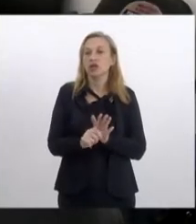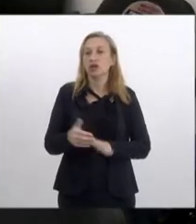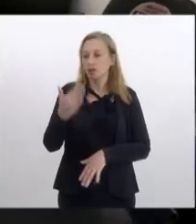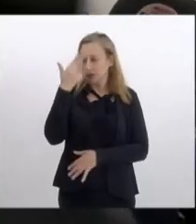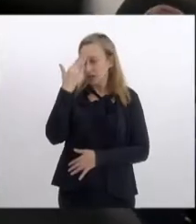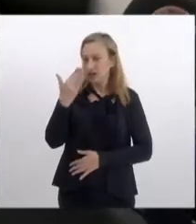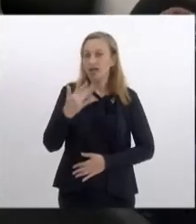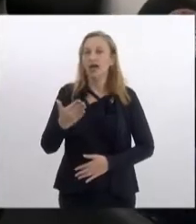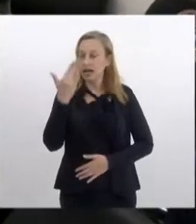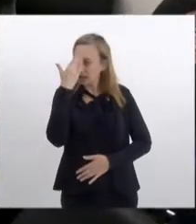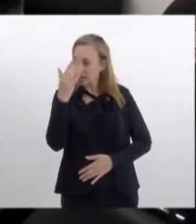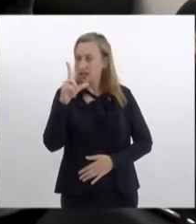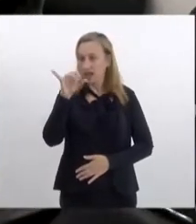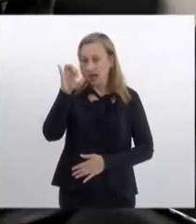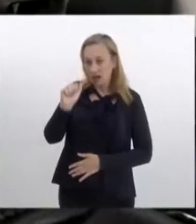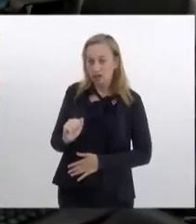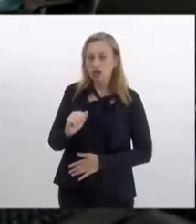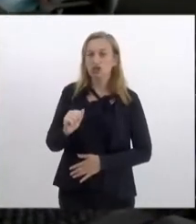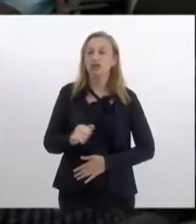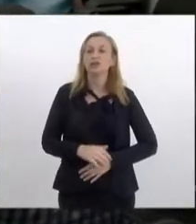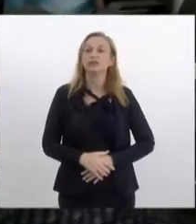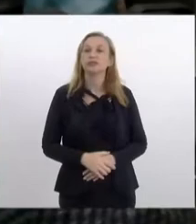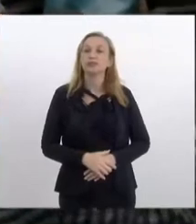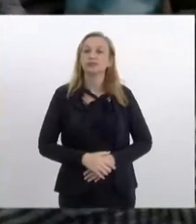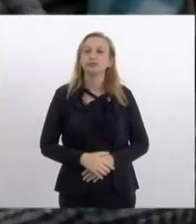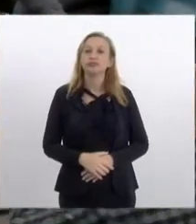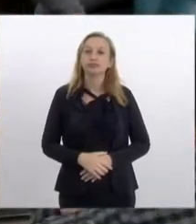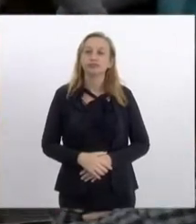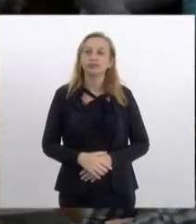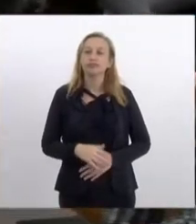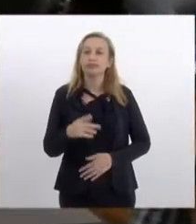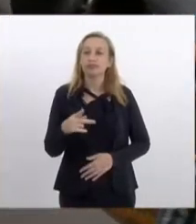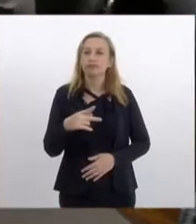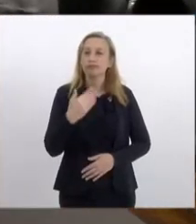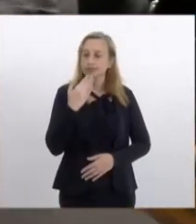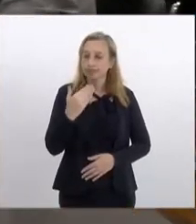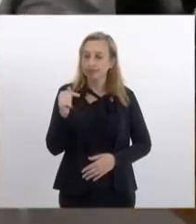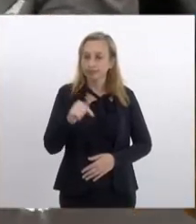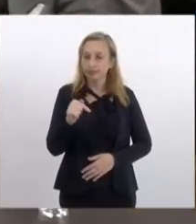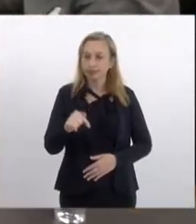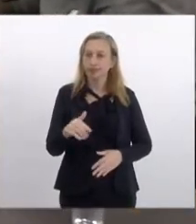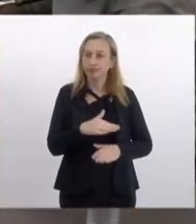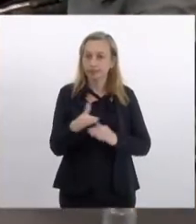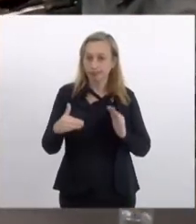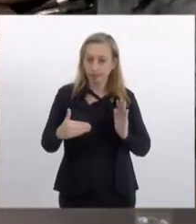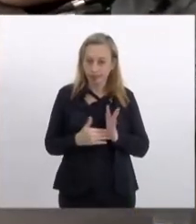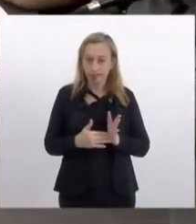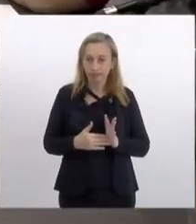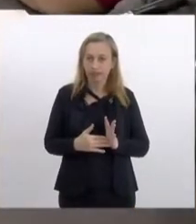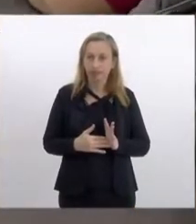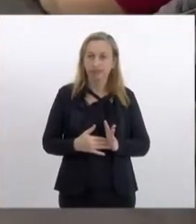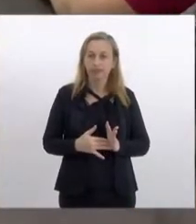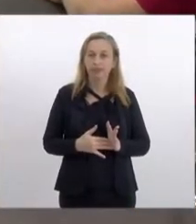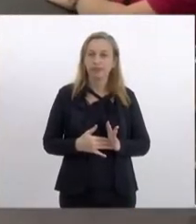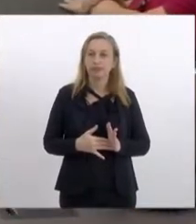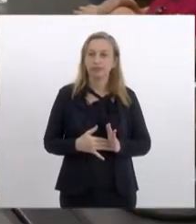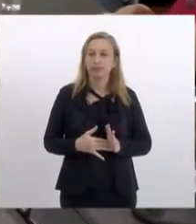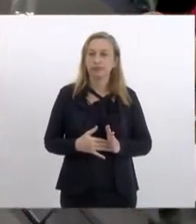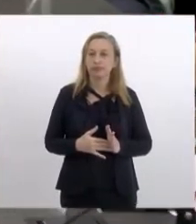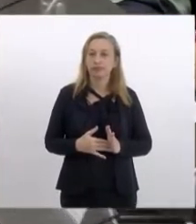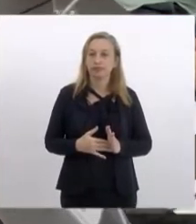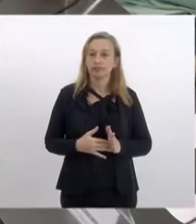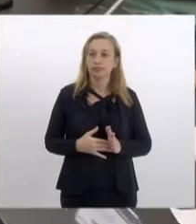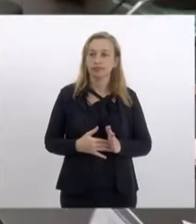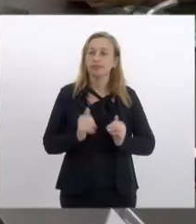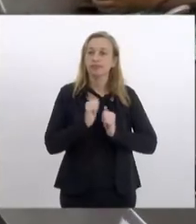agradecemos, senhora Cláudia Leite, inclusive, foi feito aqui até um pedido por todos que aqui fazem